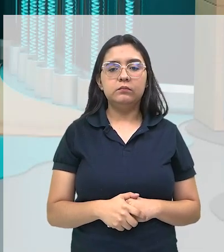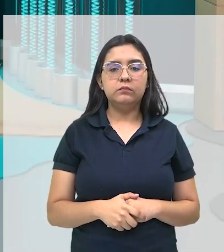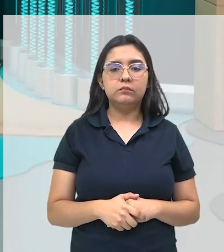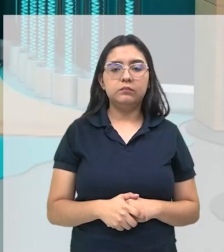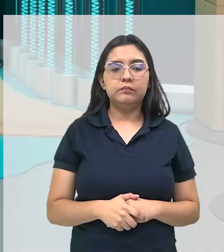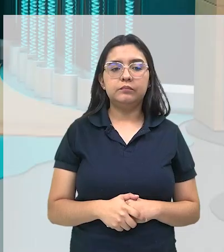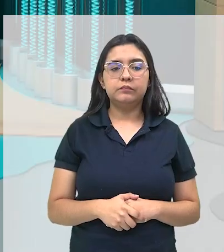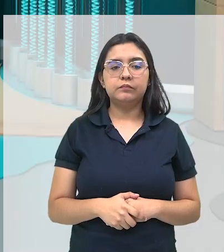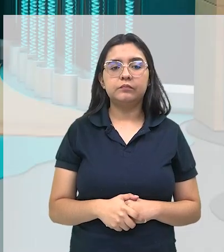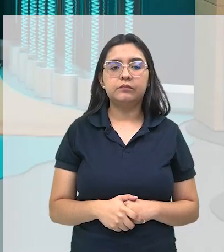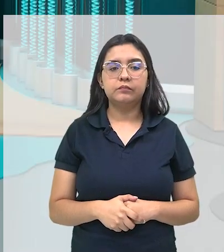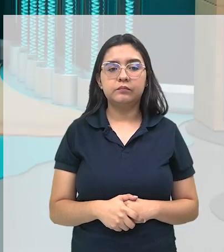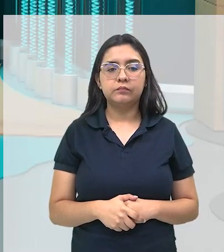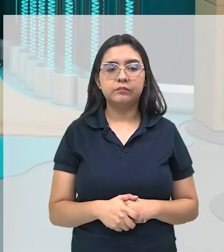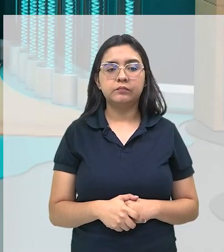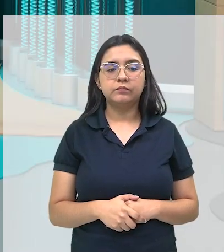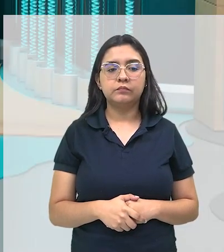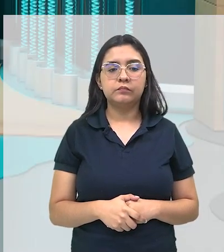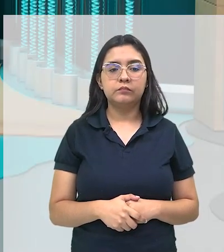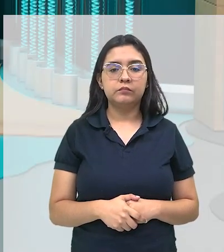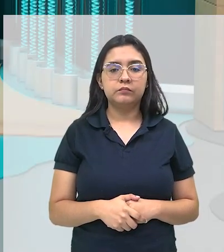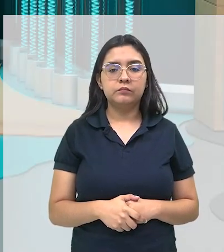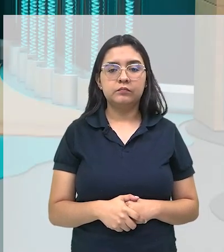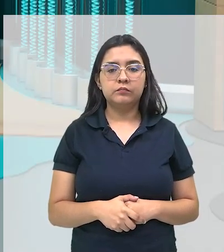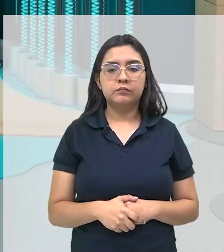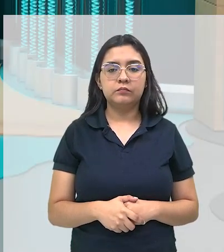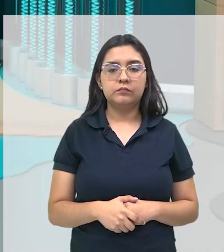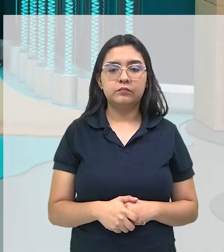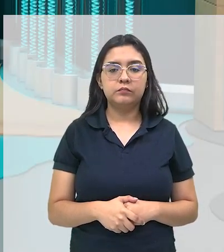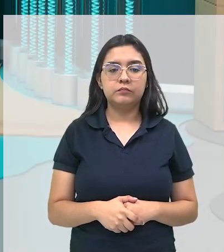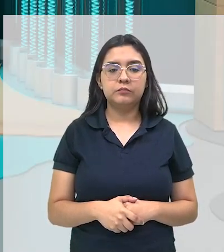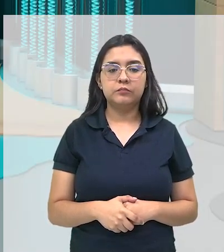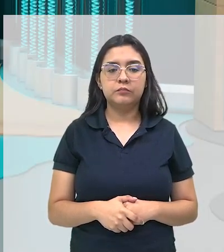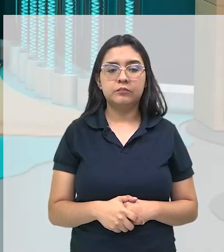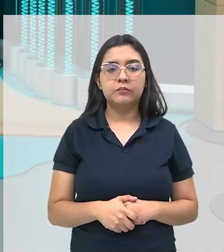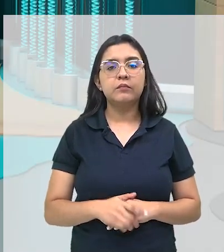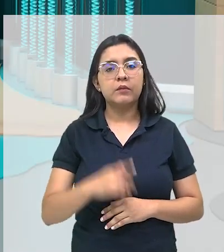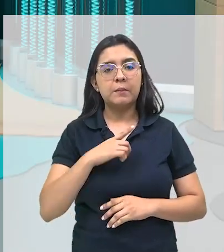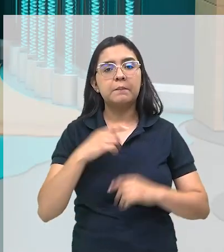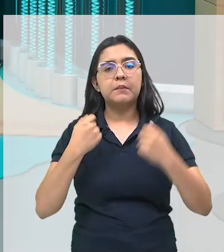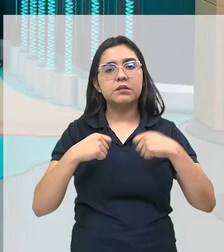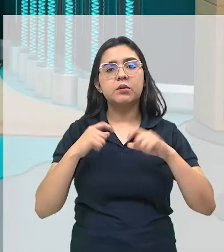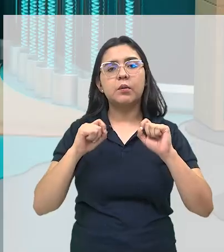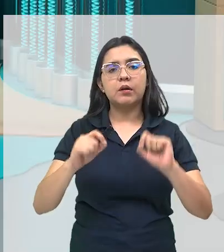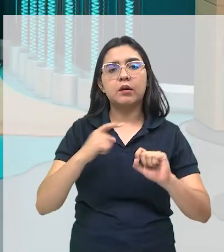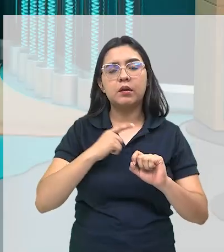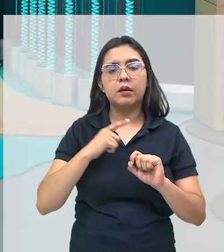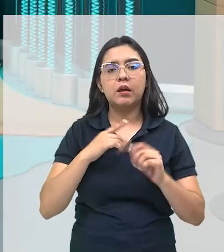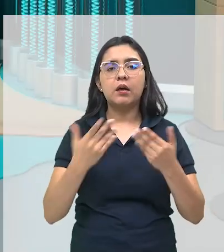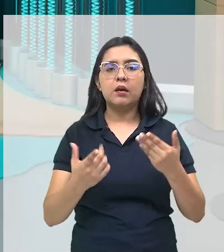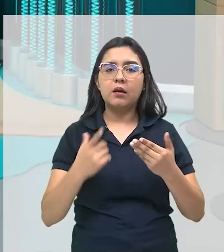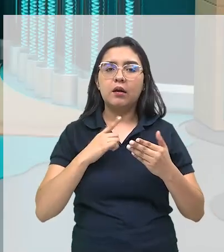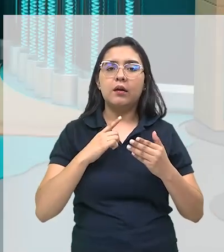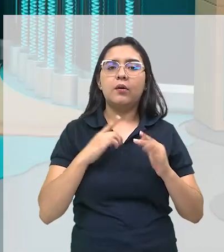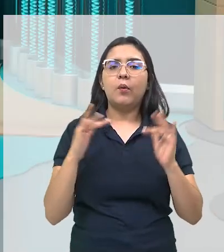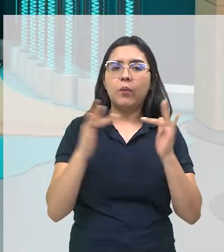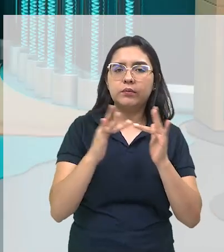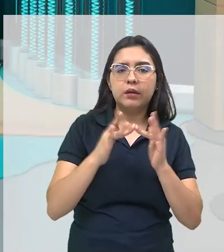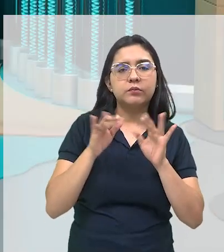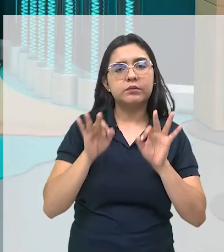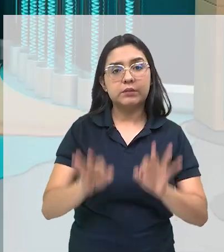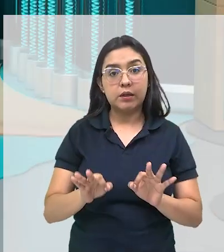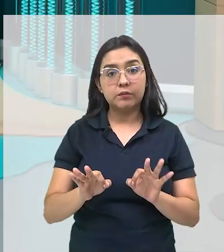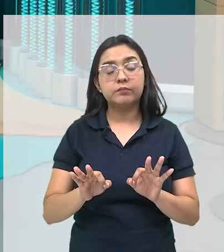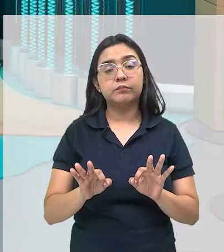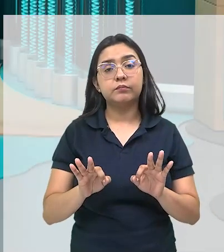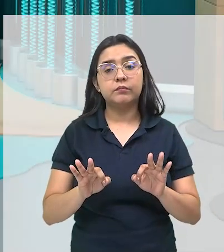uma quantidade certa, né, de toque, de força. Então, ao mesmo